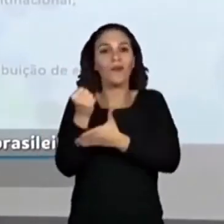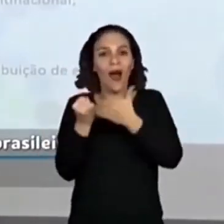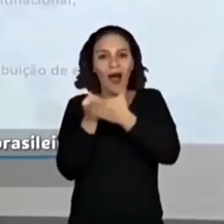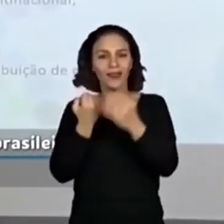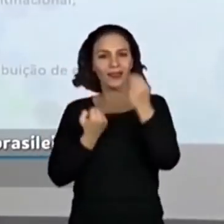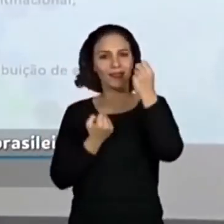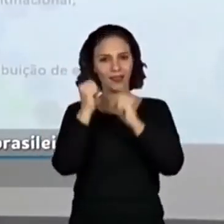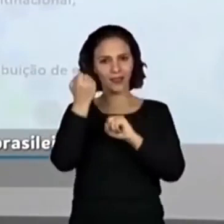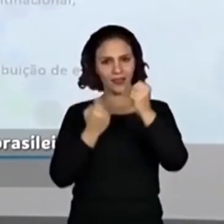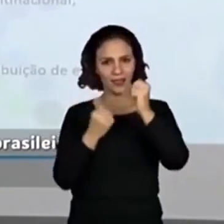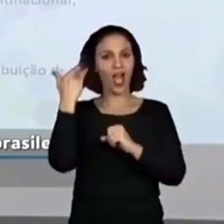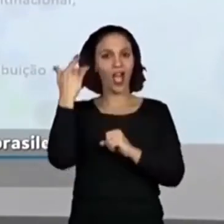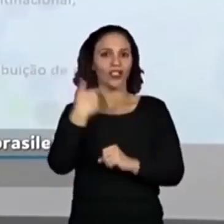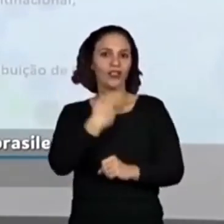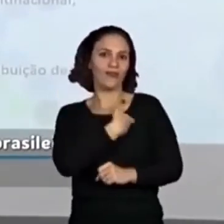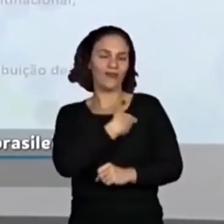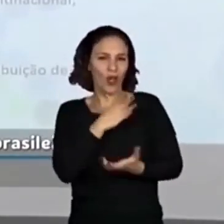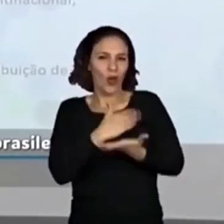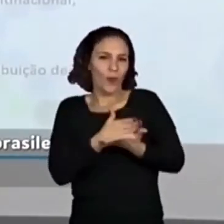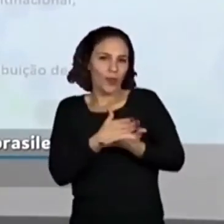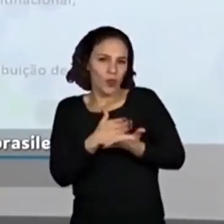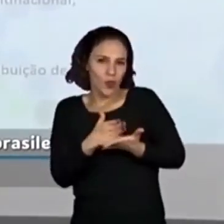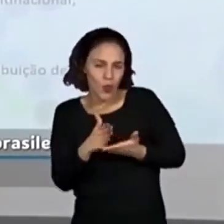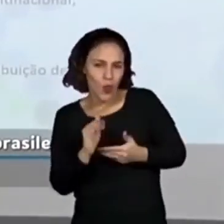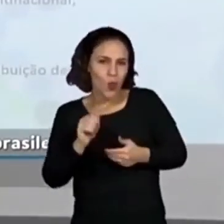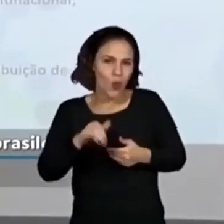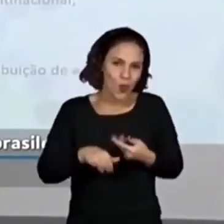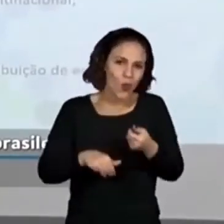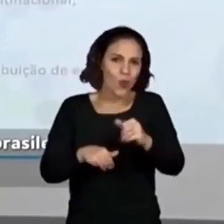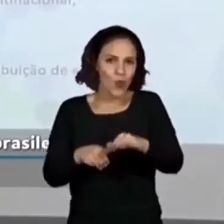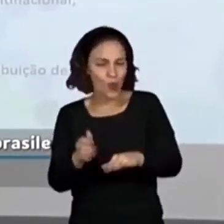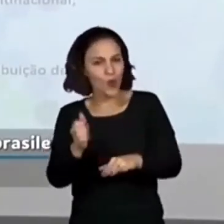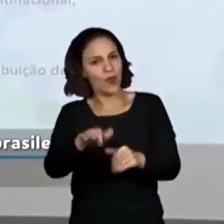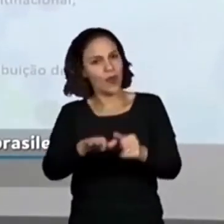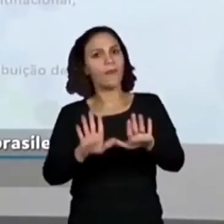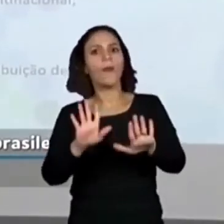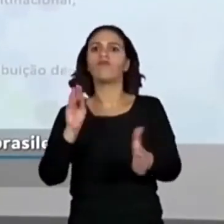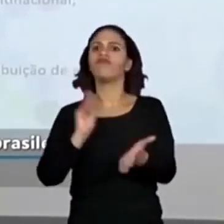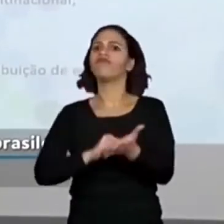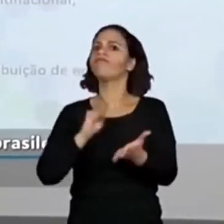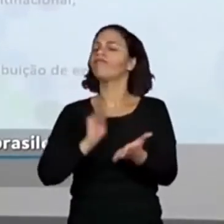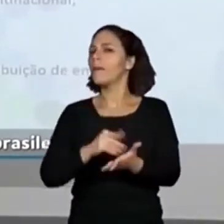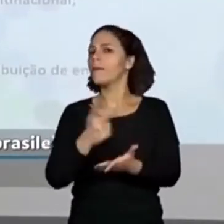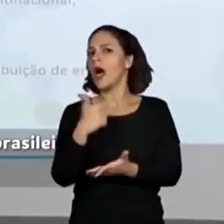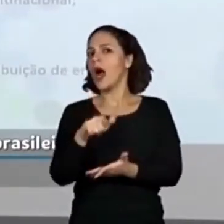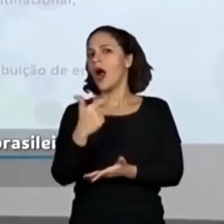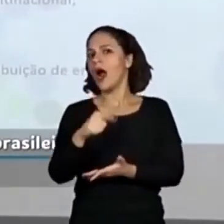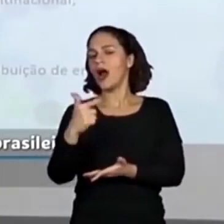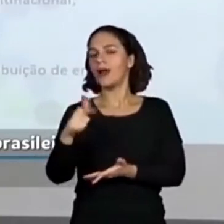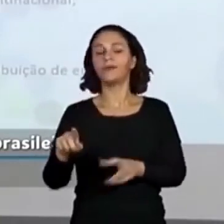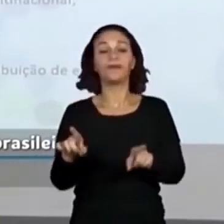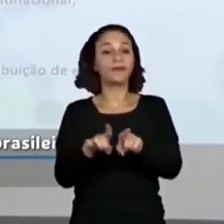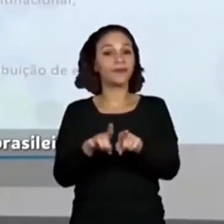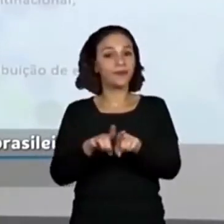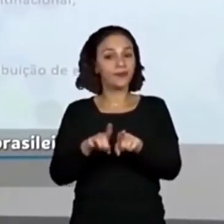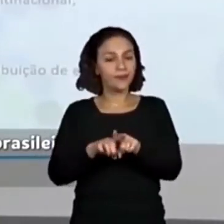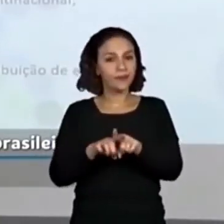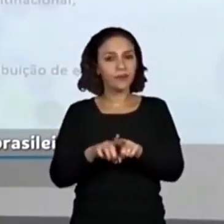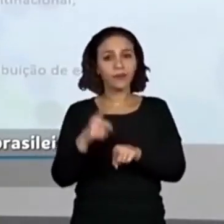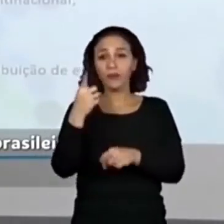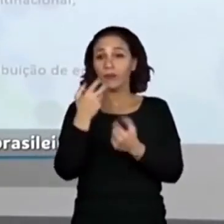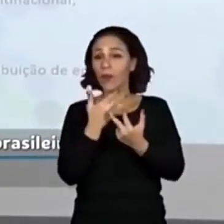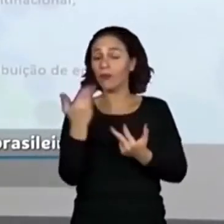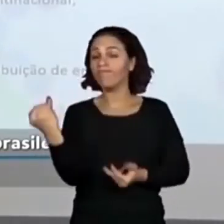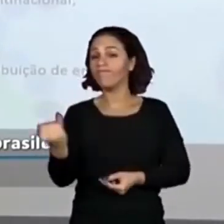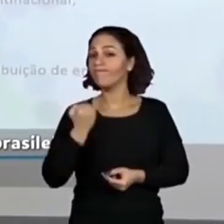que Getúlio Vargas já tinha trabalhado com isso, mas precisava expandir. E uma coisa